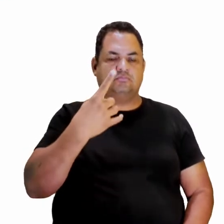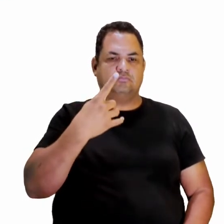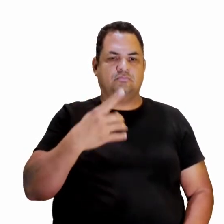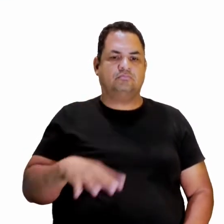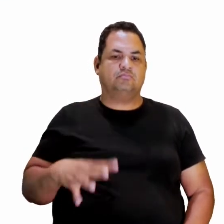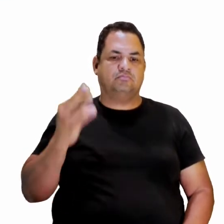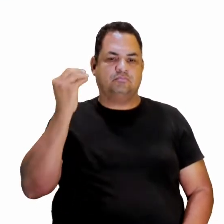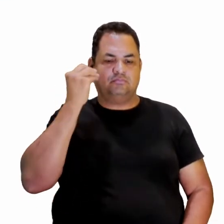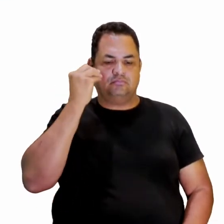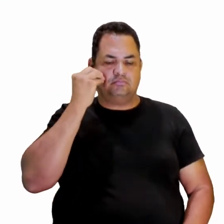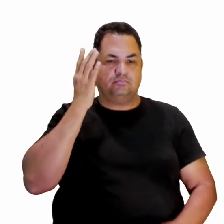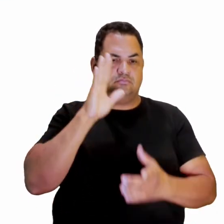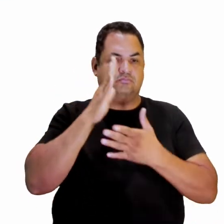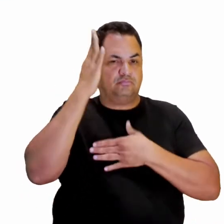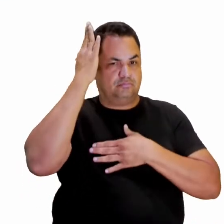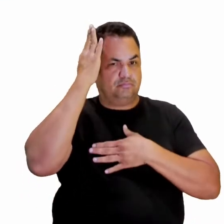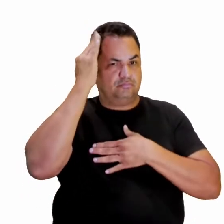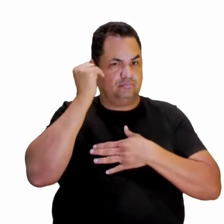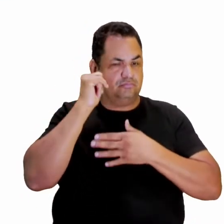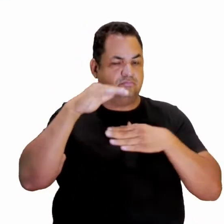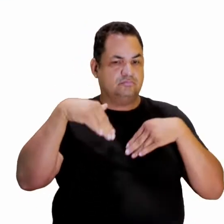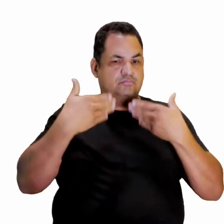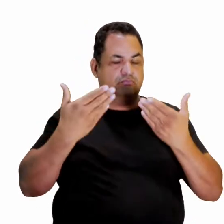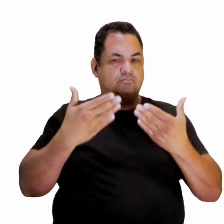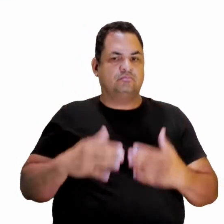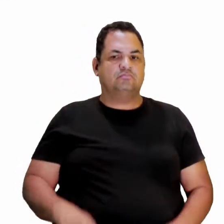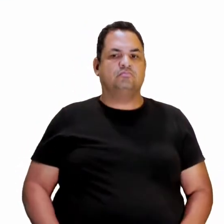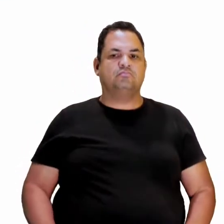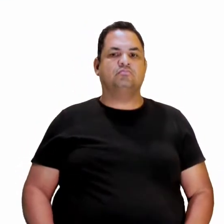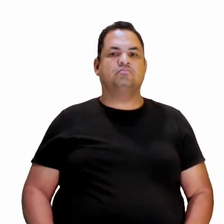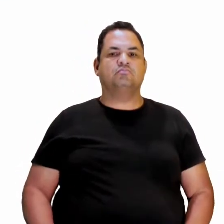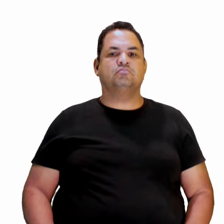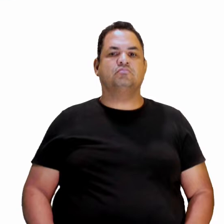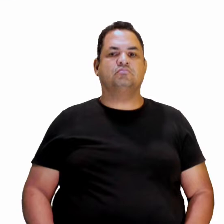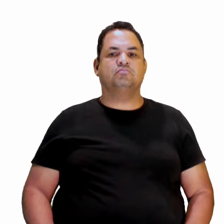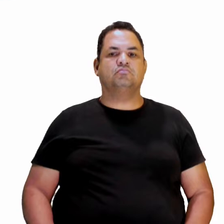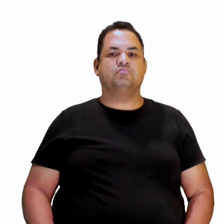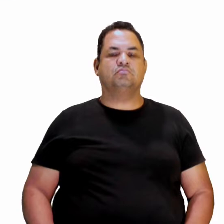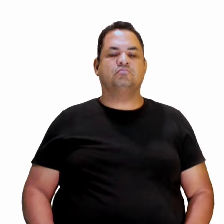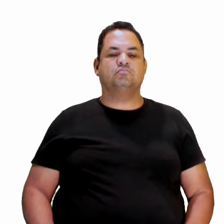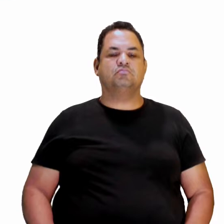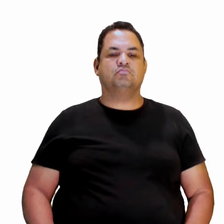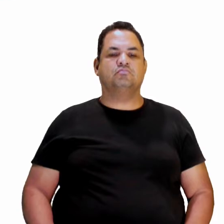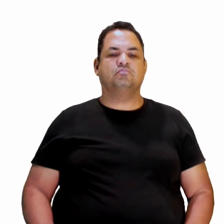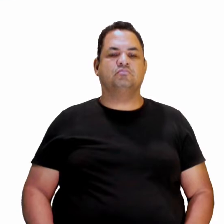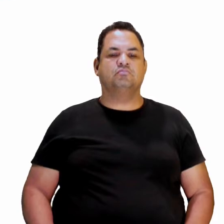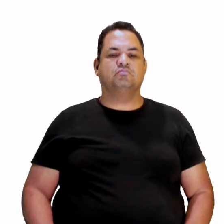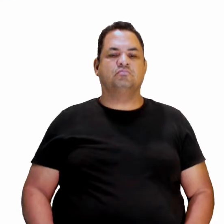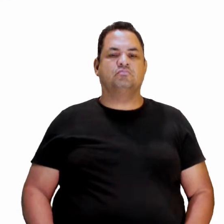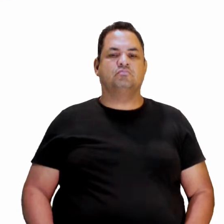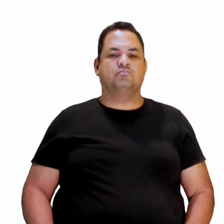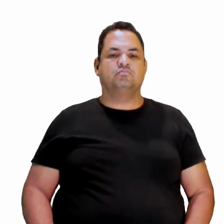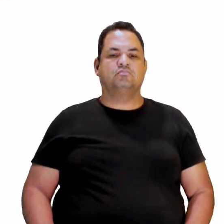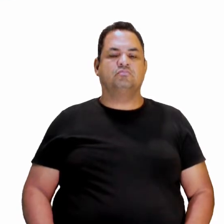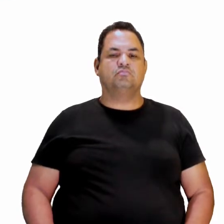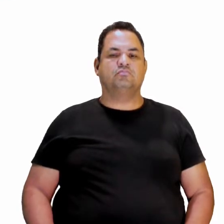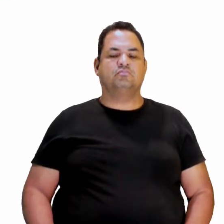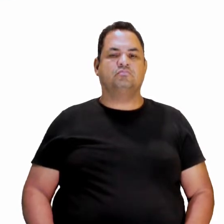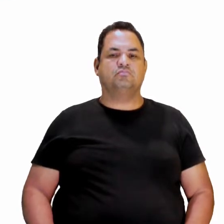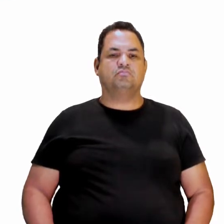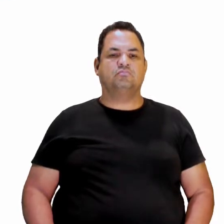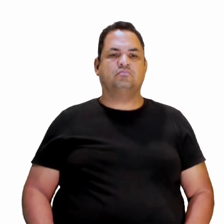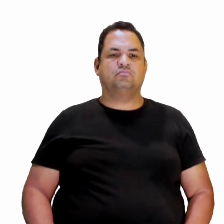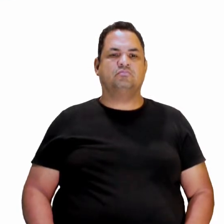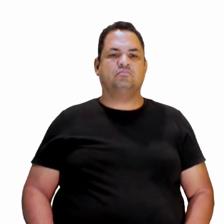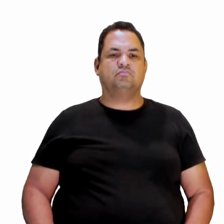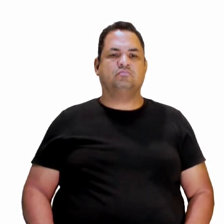vocês vão tentar também descobrir, antes mesmo de eu fazer a tradução, porque está muito fácil de descobrir a tradução por conta das imagens